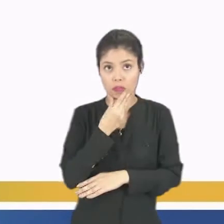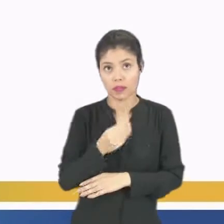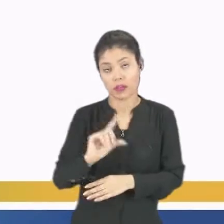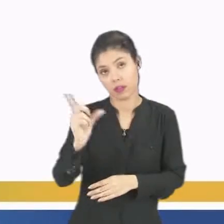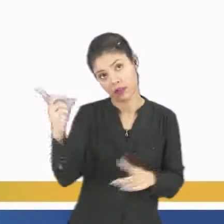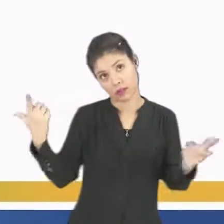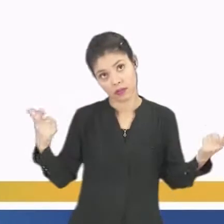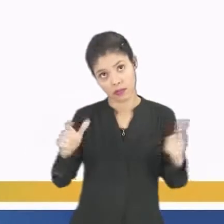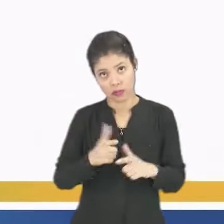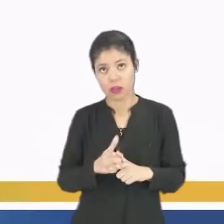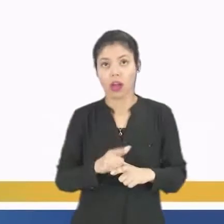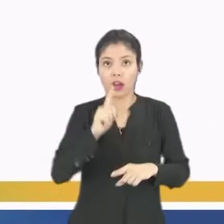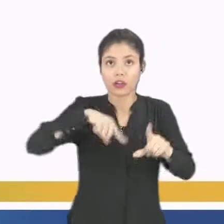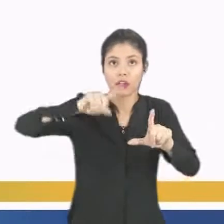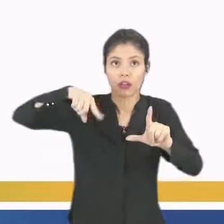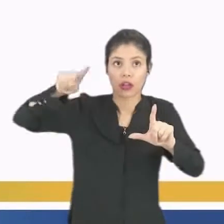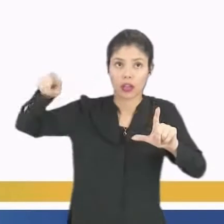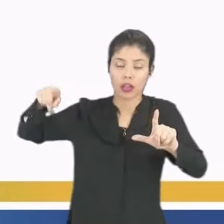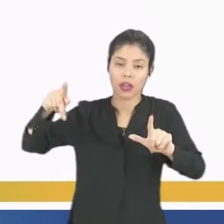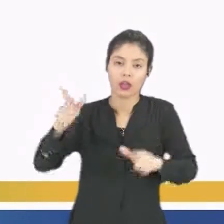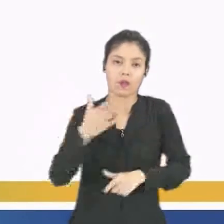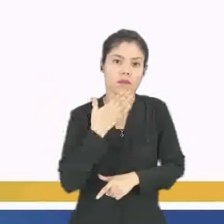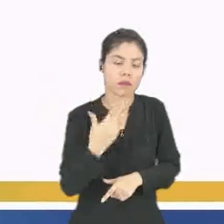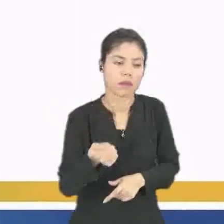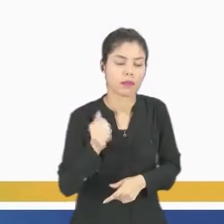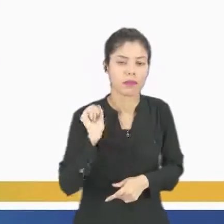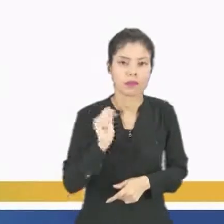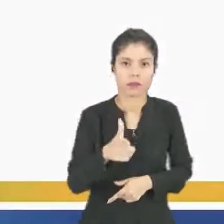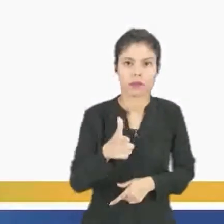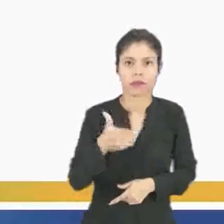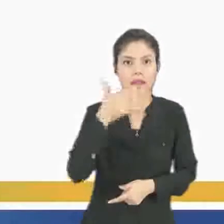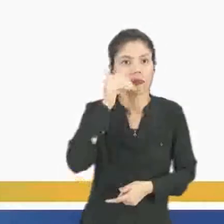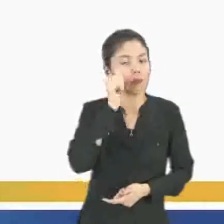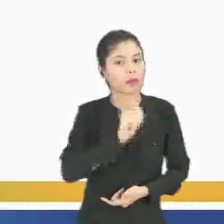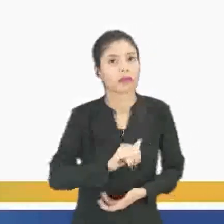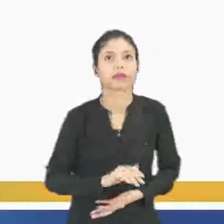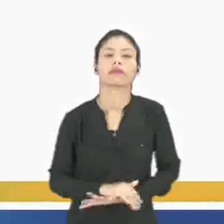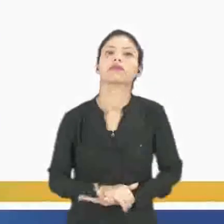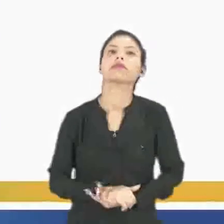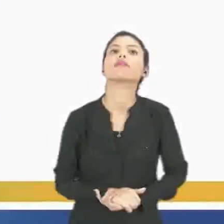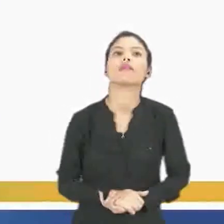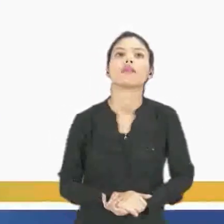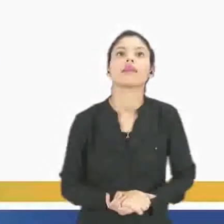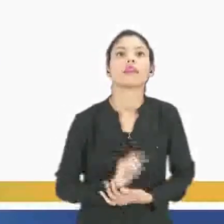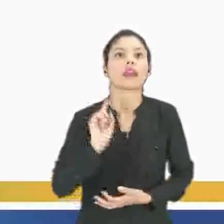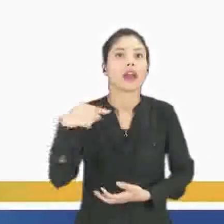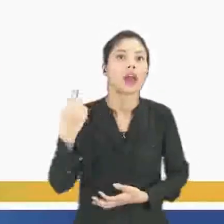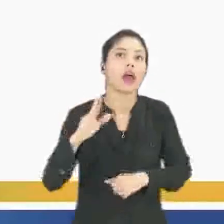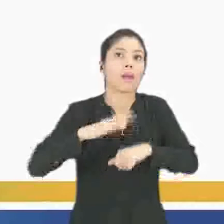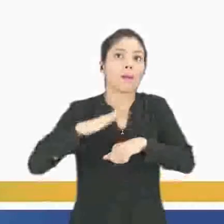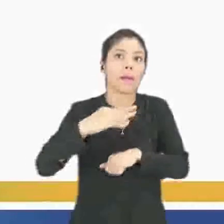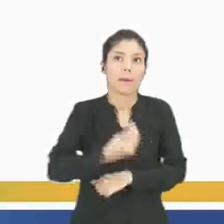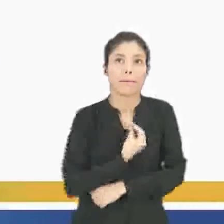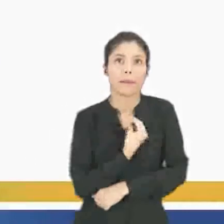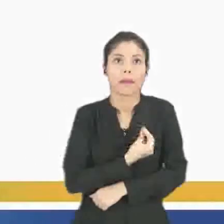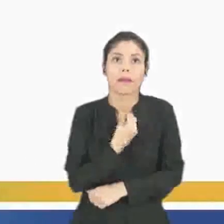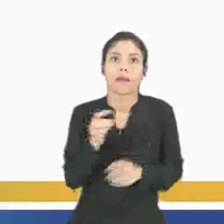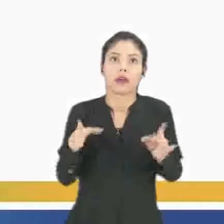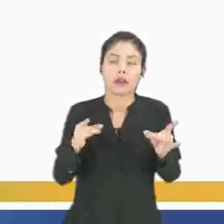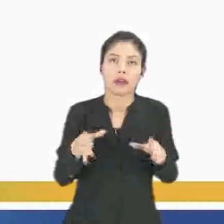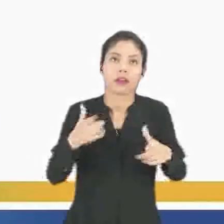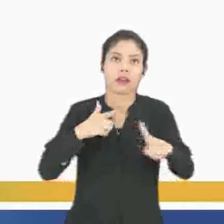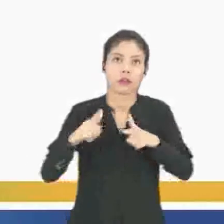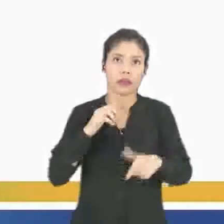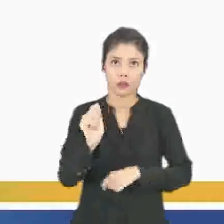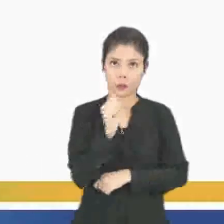minoria nesses níveis hierárquicos privilegiados. Apesar de uma maior presença no mercado de